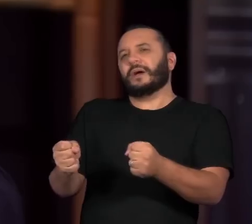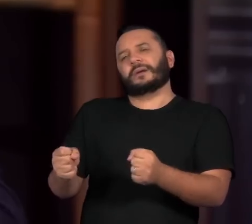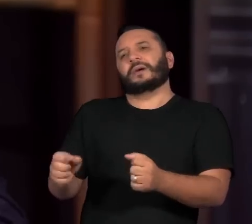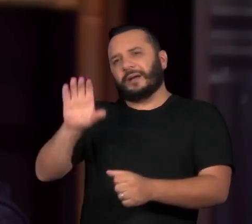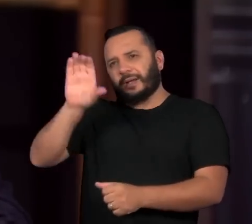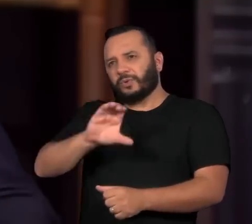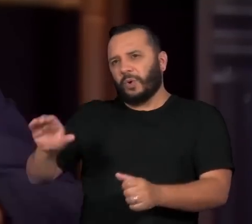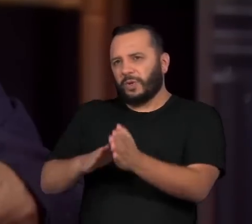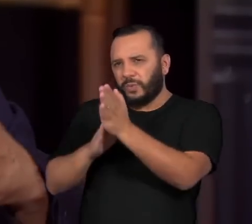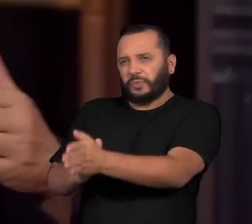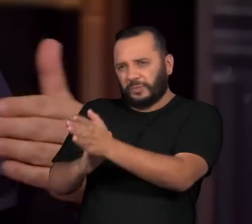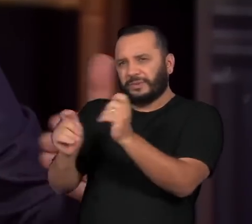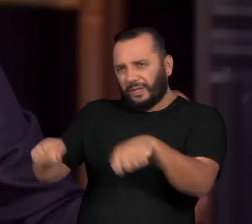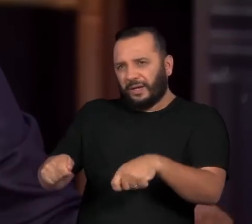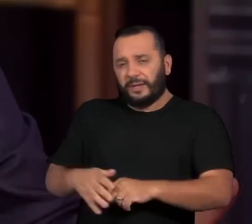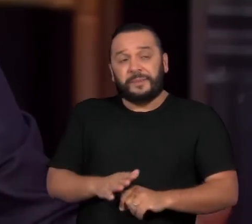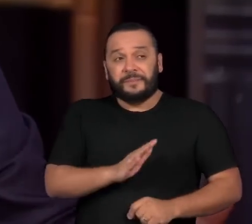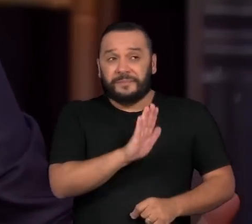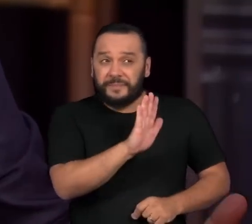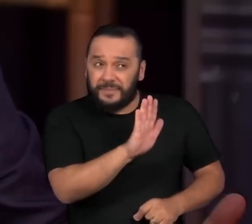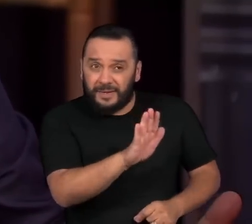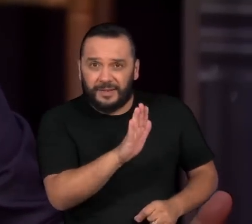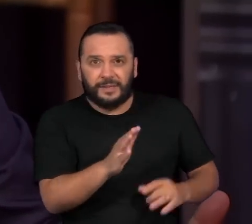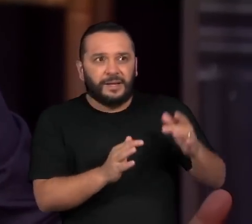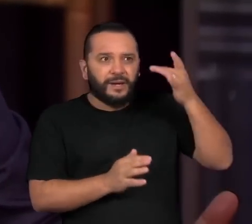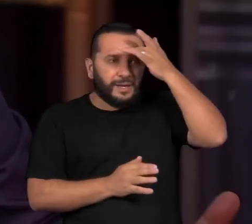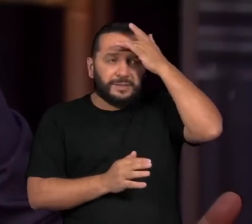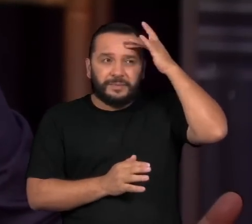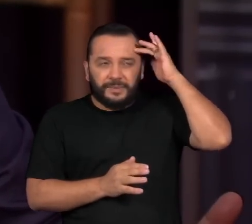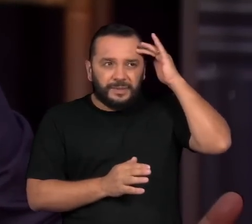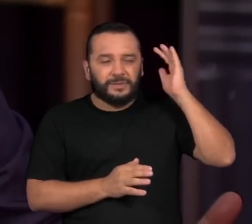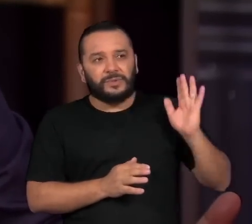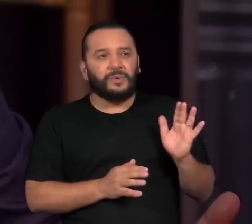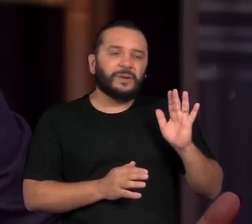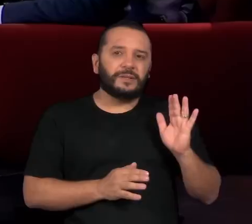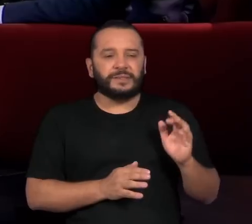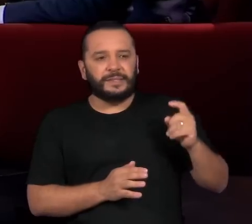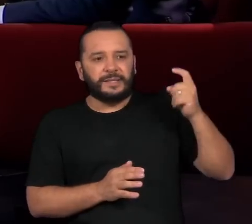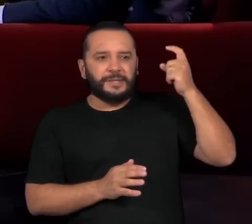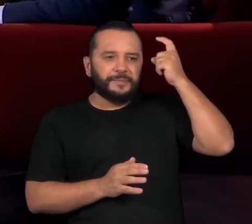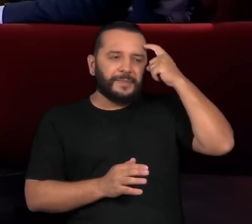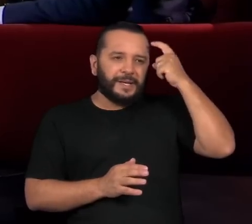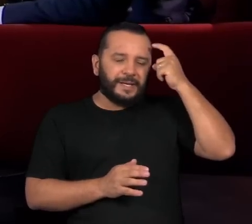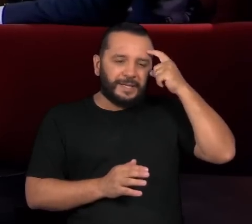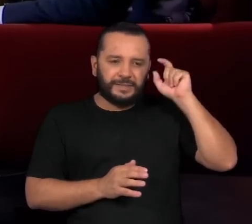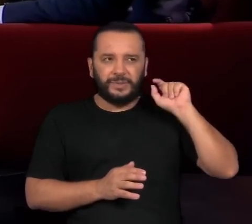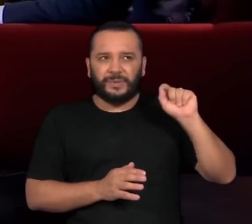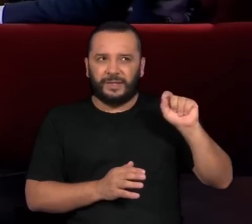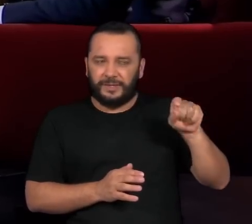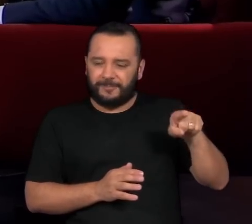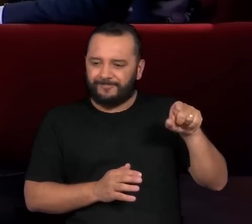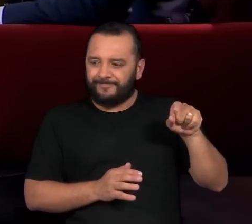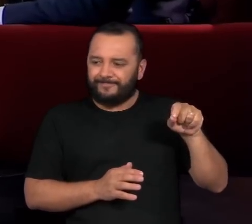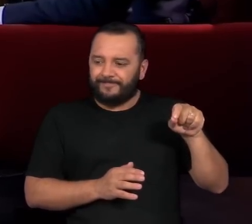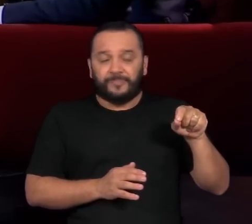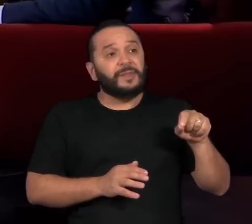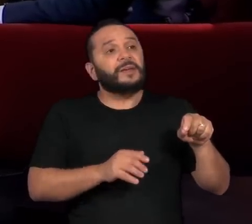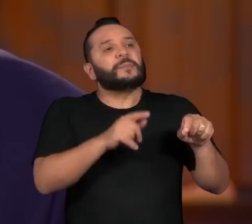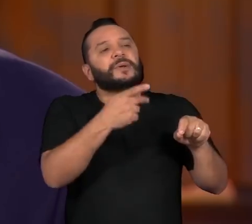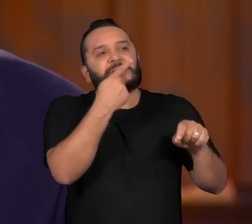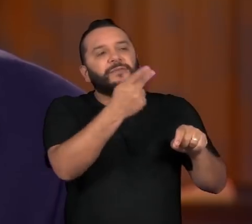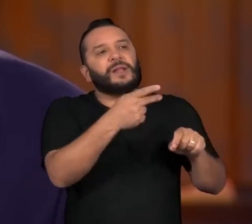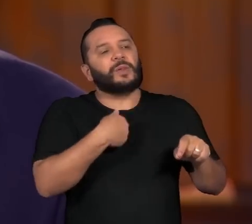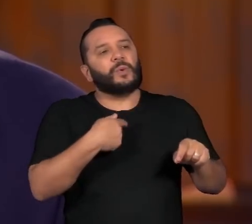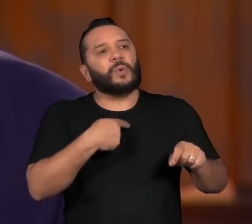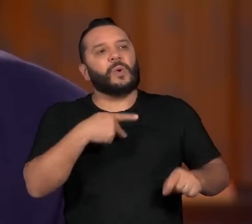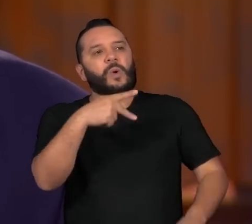será que não é o caso dos fiéis não serem tratados como gado? A tua expressão eu entendi. A porteira, mas